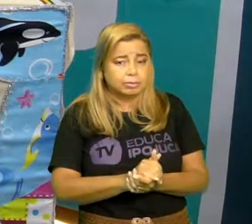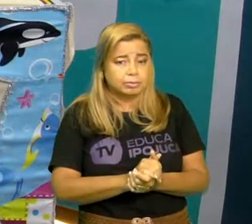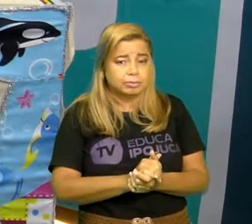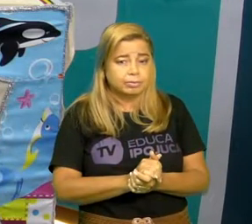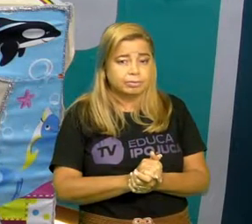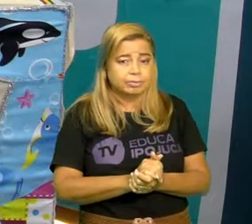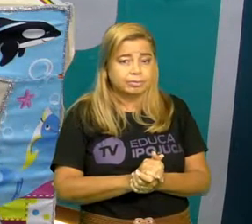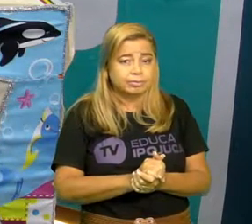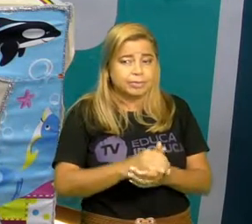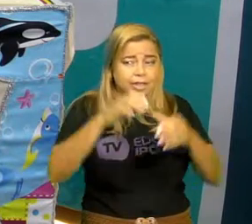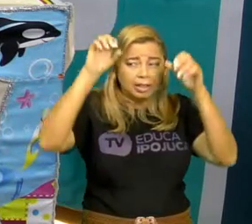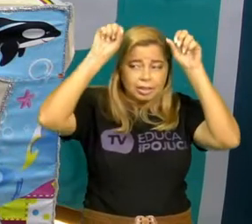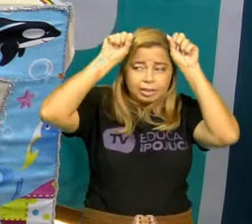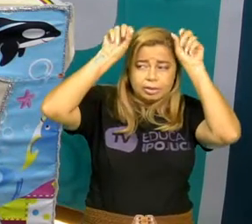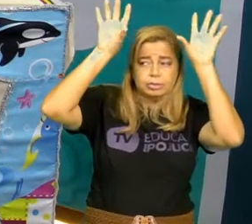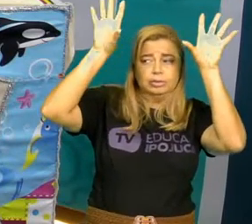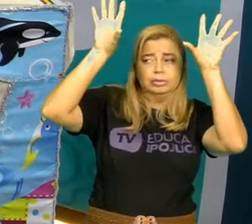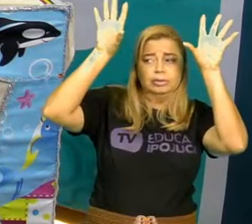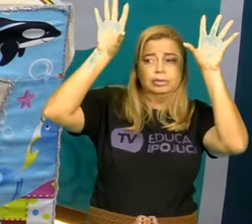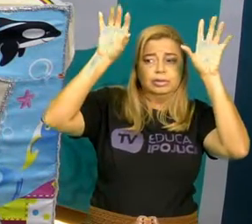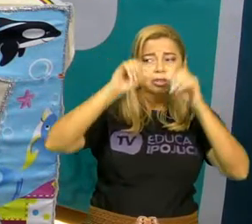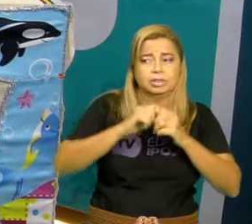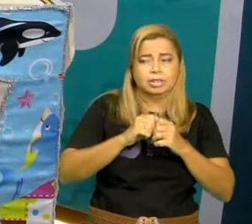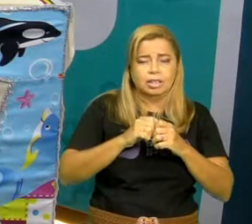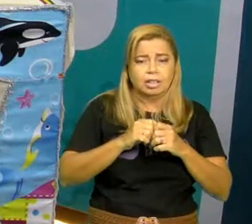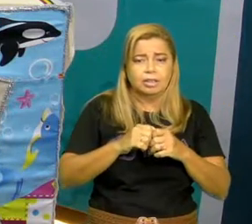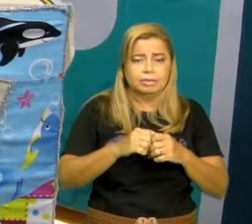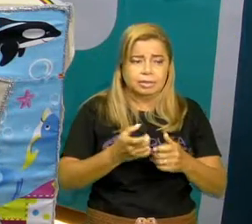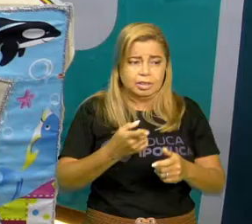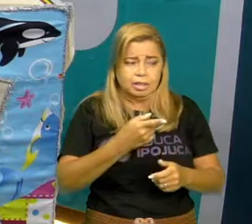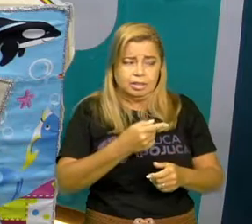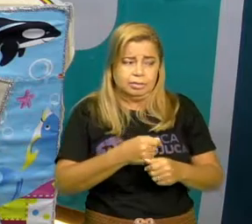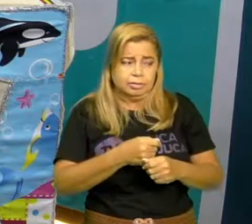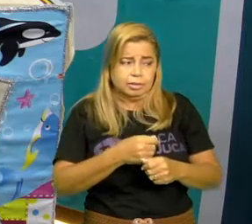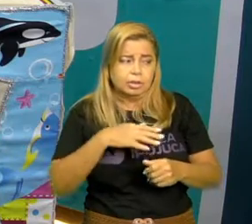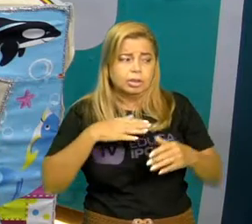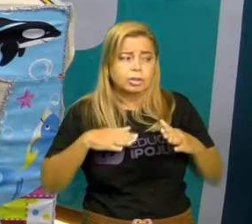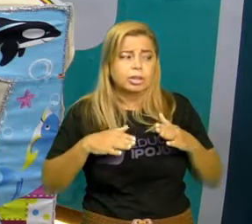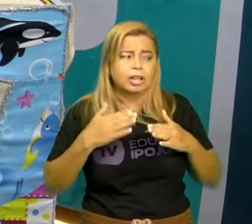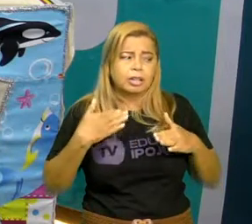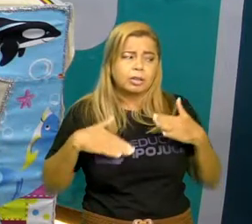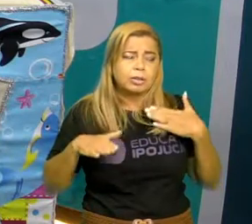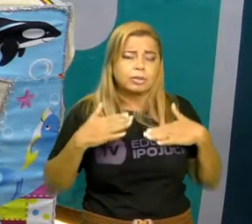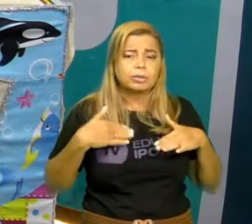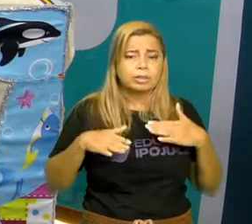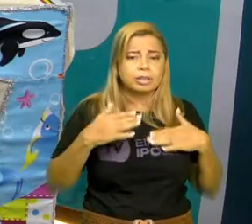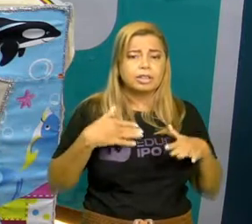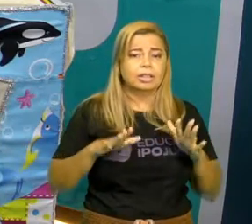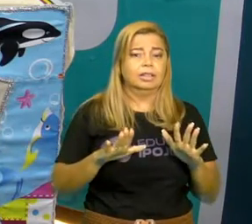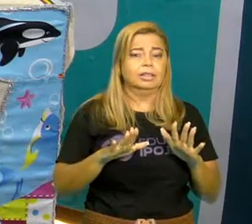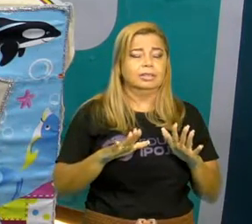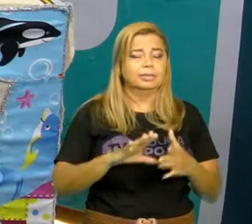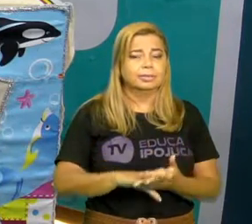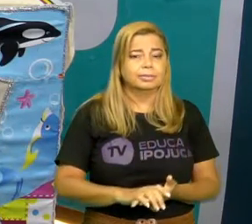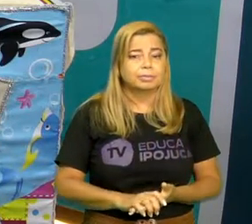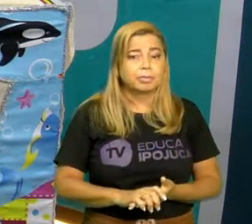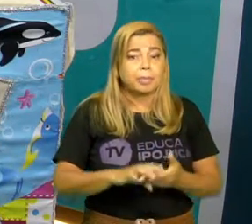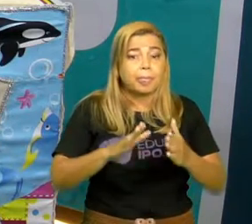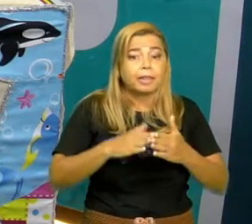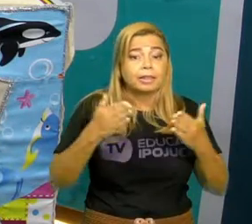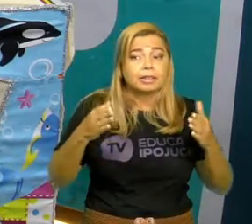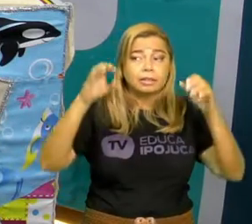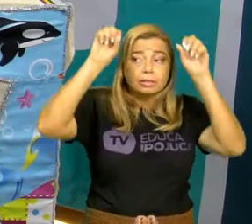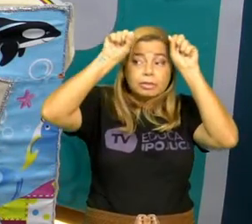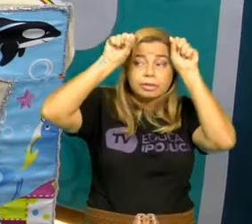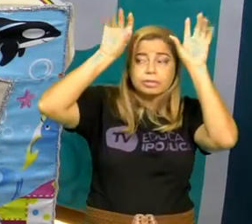pensando alto. E é, pode não, né, crianças? Pode pensar alto assim, não. Mas aí,